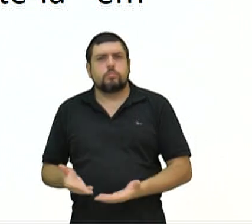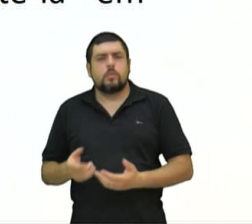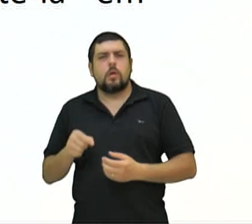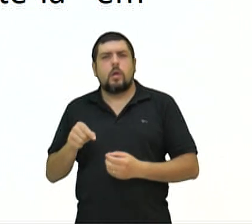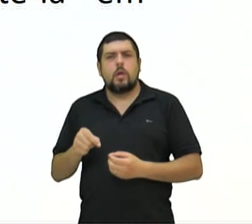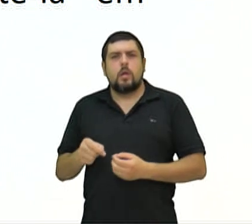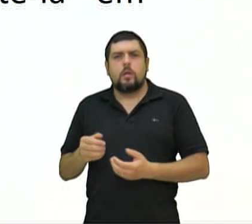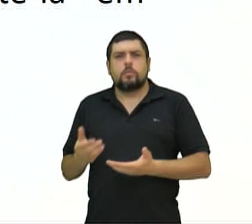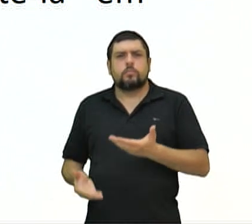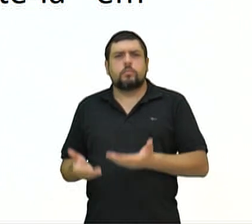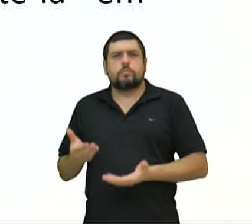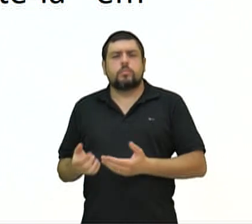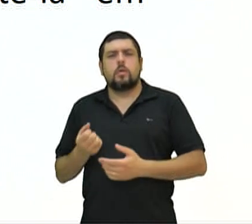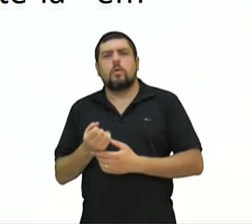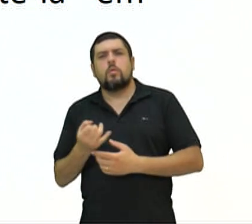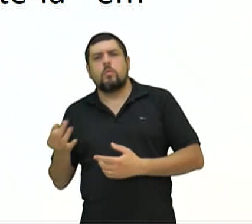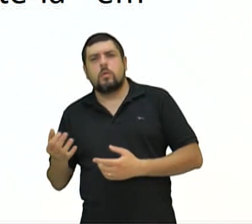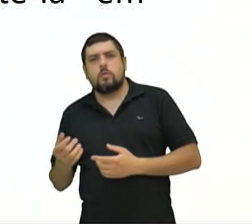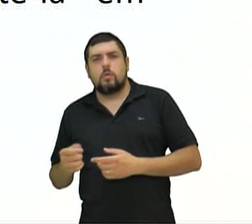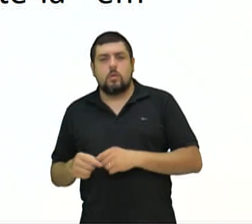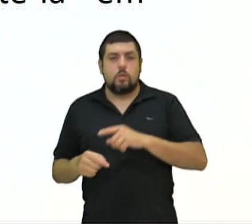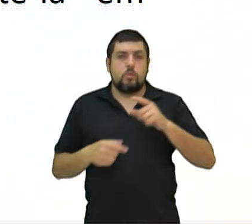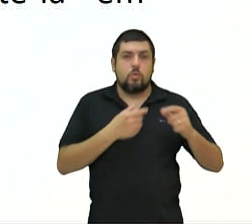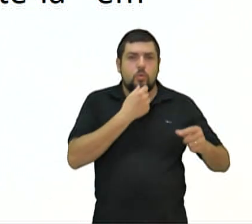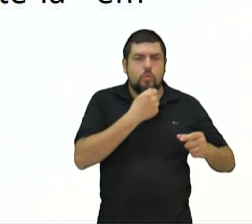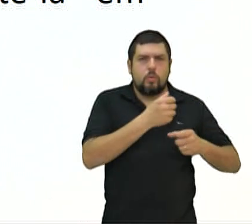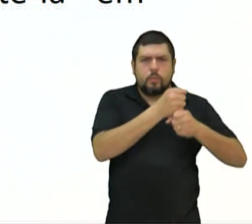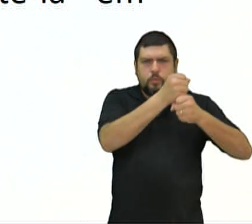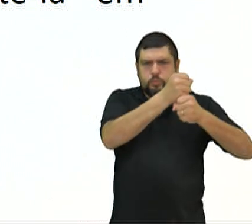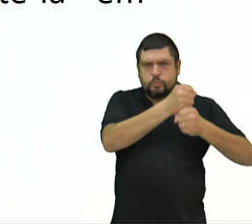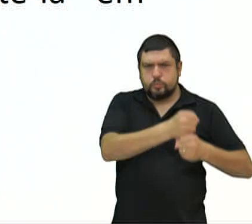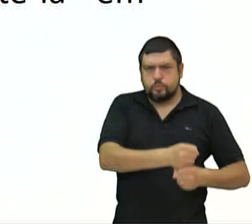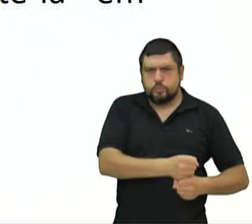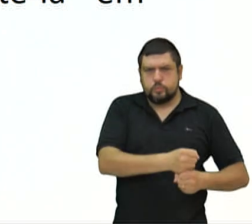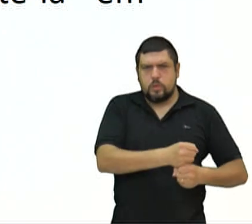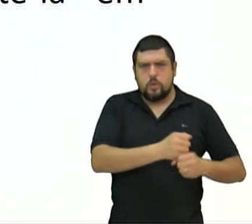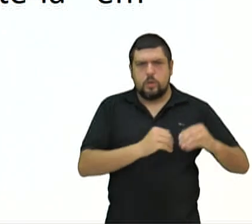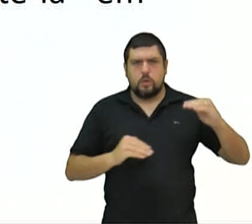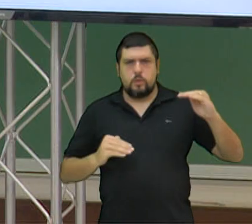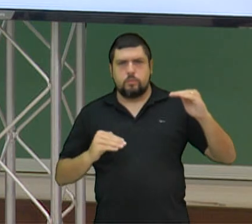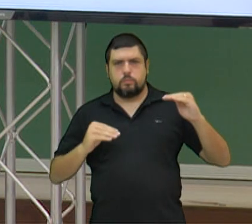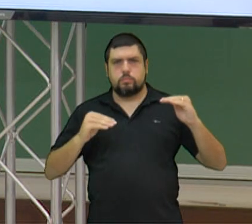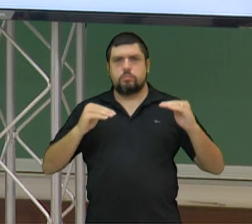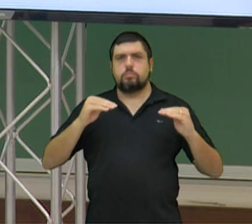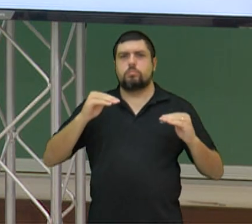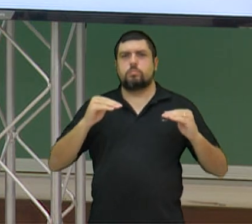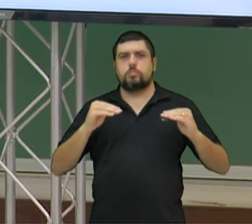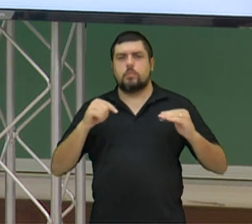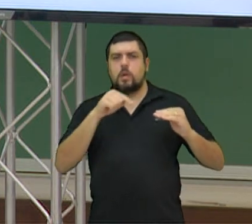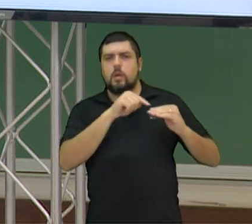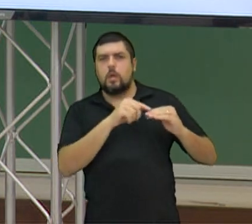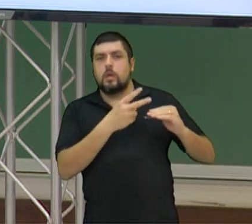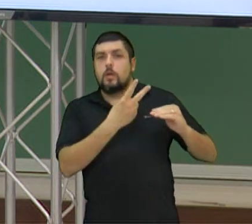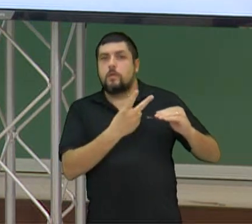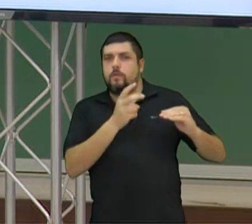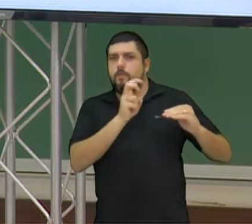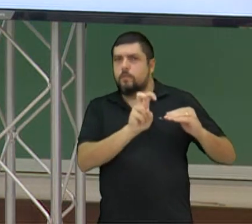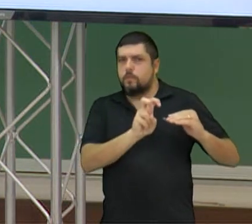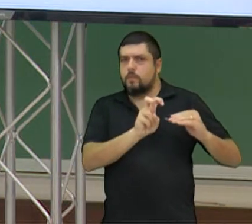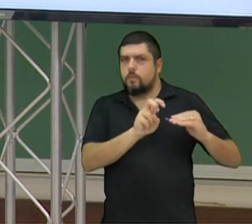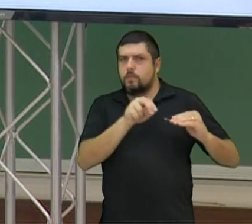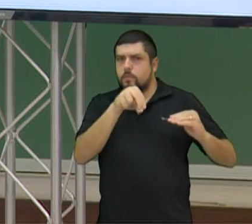sabendo que o rapaz exerce uma força de 25 newtons para mantê-la em equilíbrio. Agora vejam que quem está fazendo a força é esse nosso amiguinho